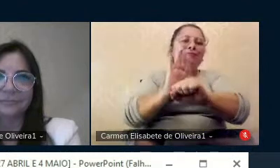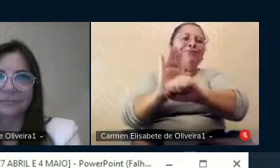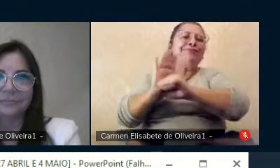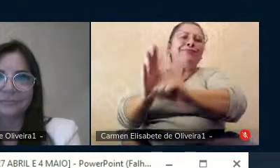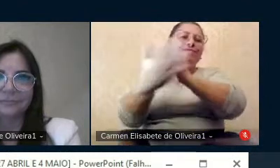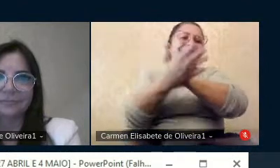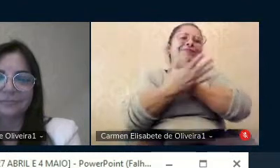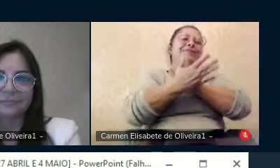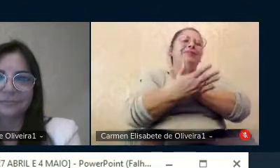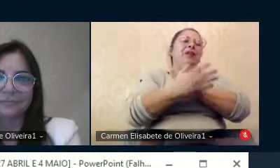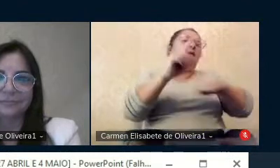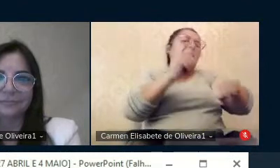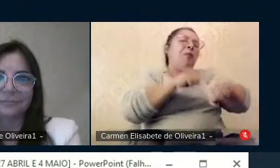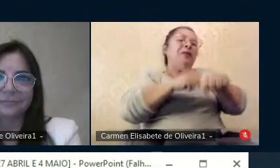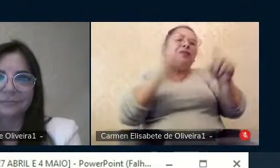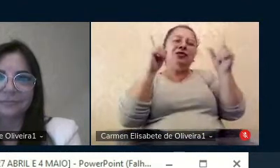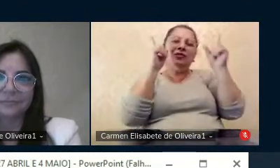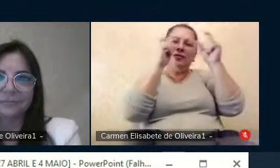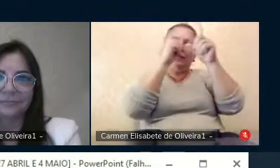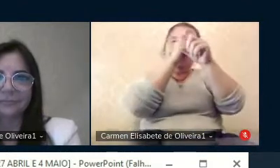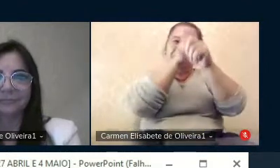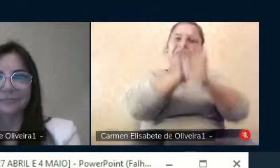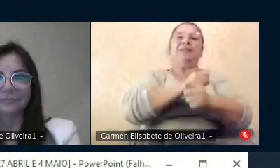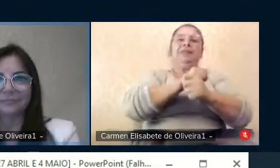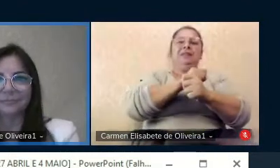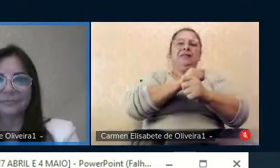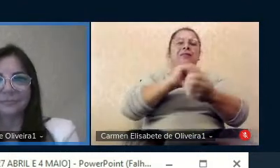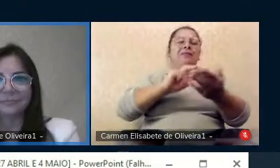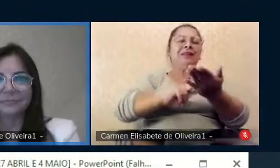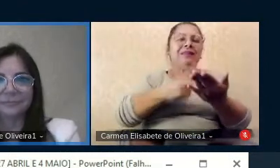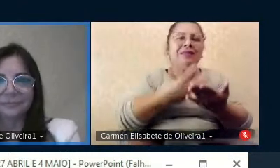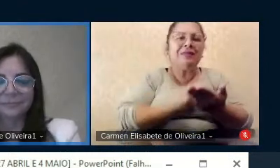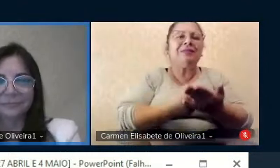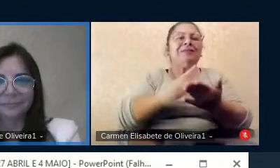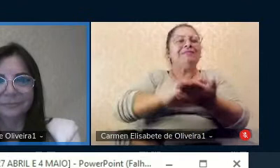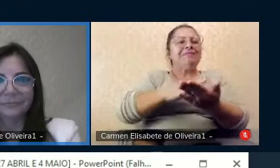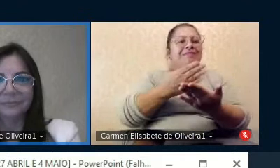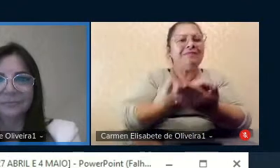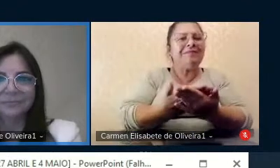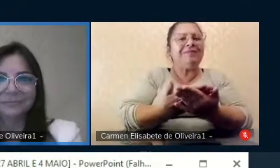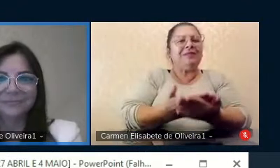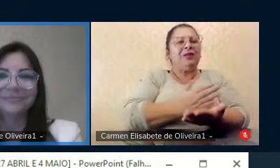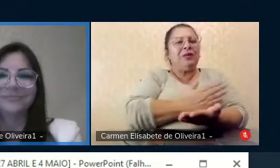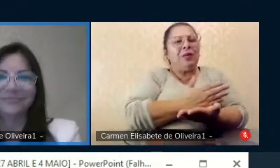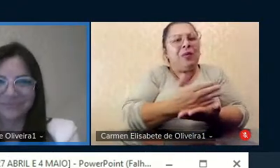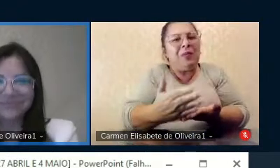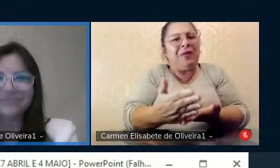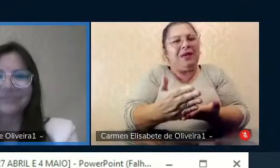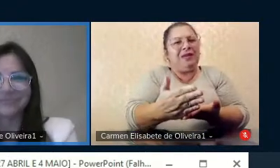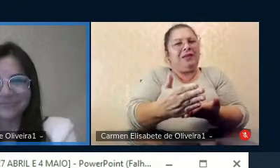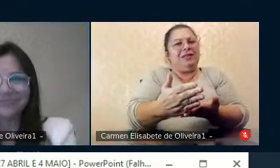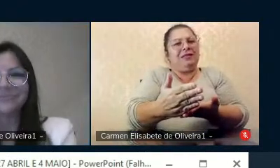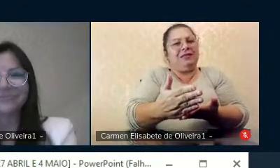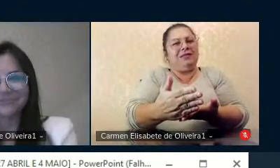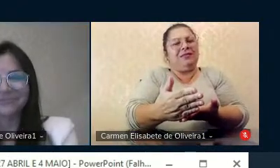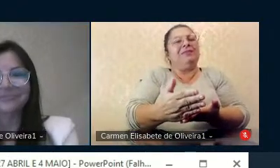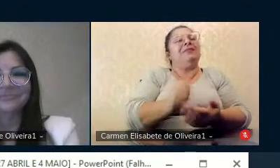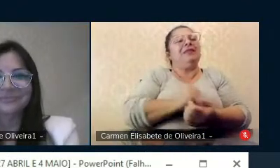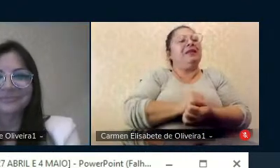tínhamos dificuldades de ter tradutores e intérpretes, bem no início do nosso NEADUNI,